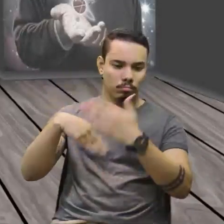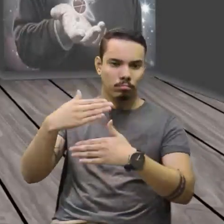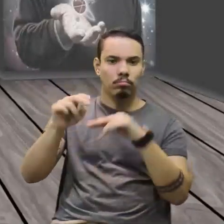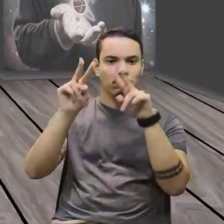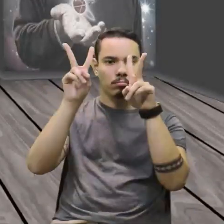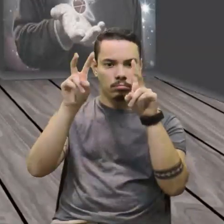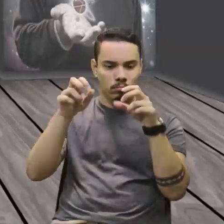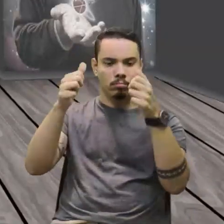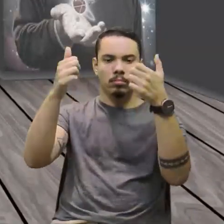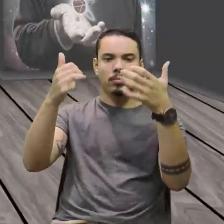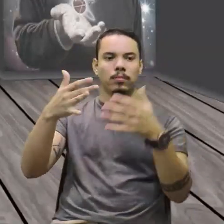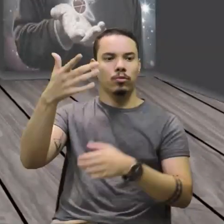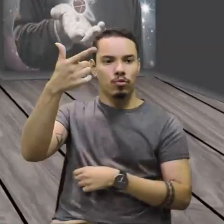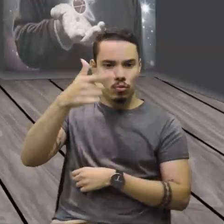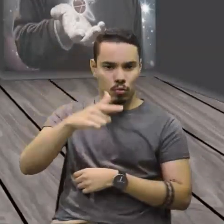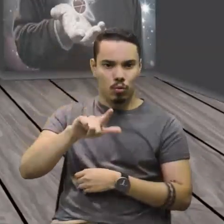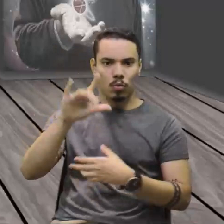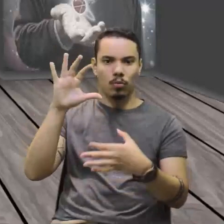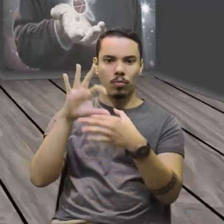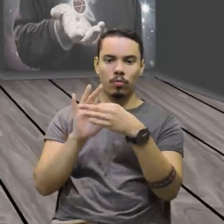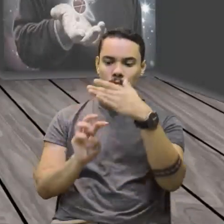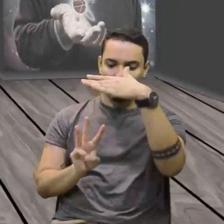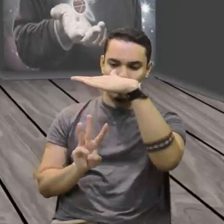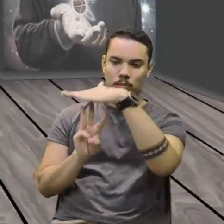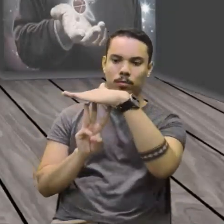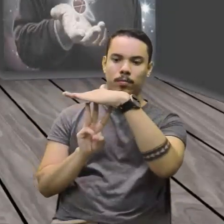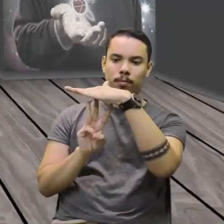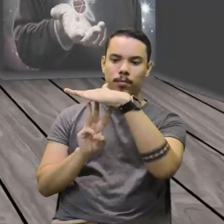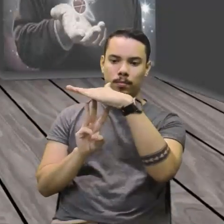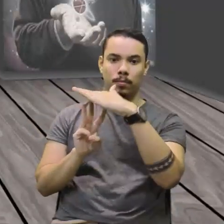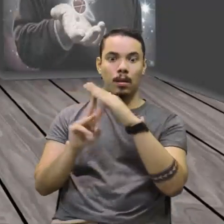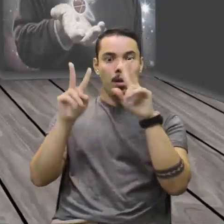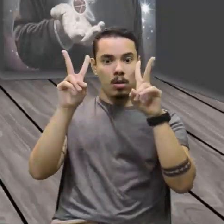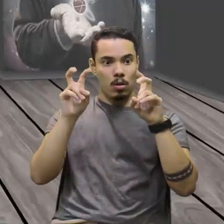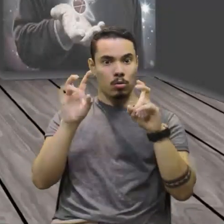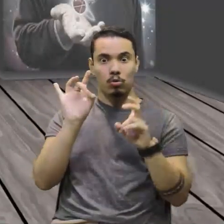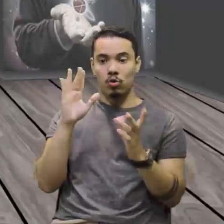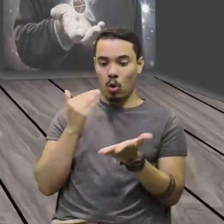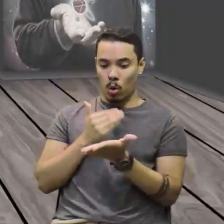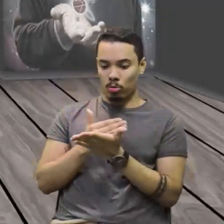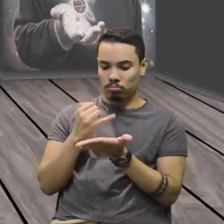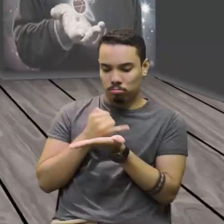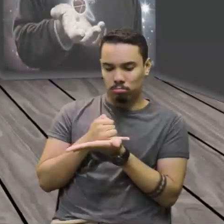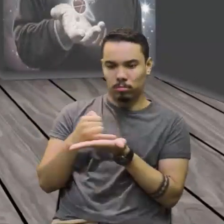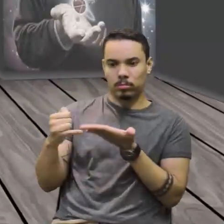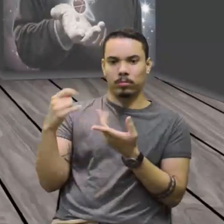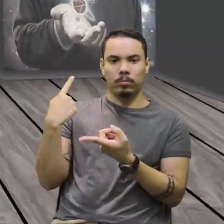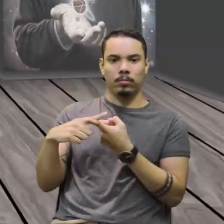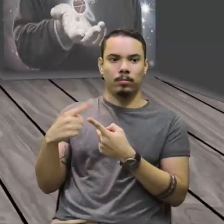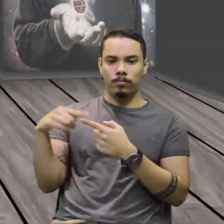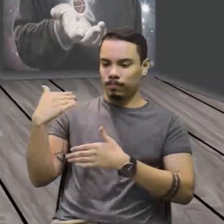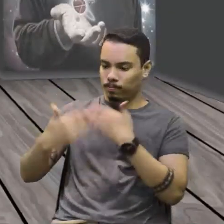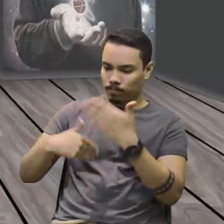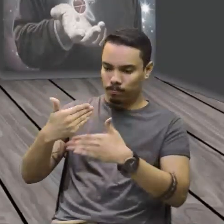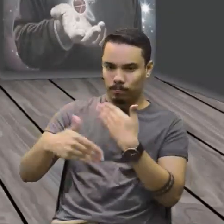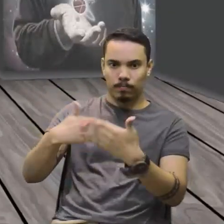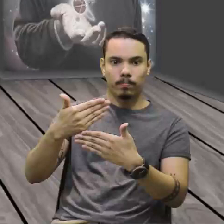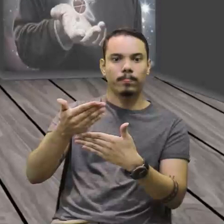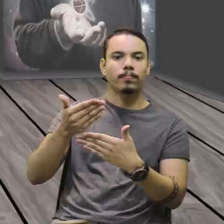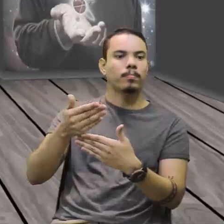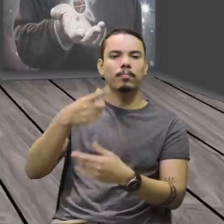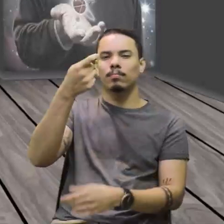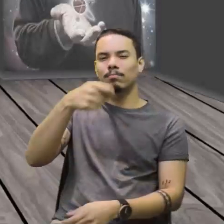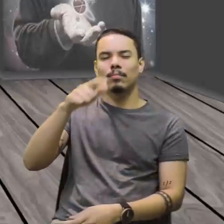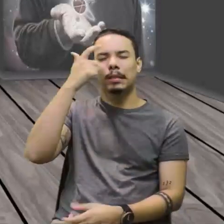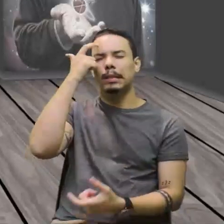tarde em eletromagnetismo, nós tivemos na unidade 3. É um assunto que a gente só começou porque é indutância agora. Não precisa